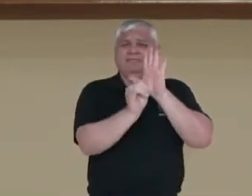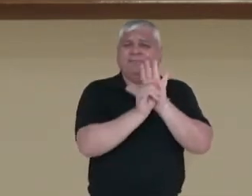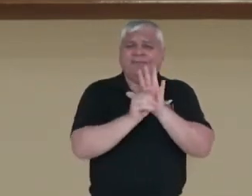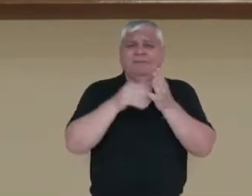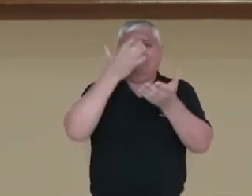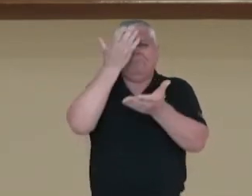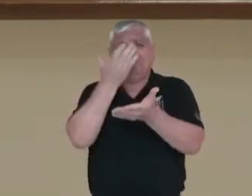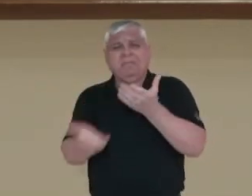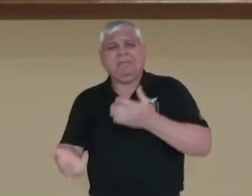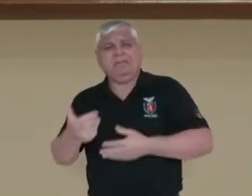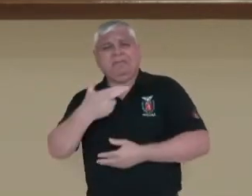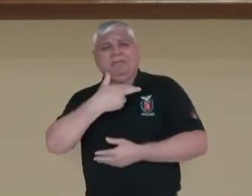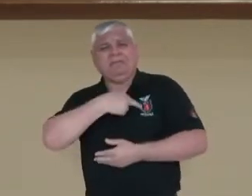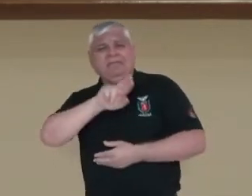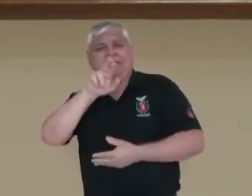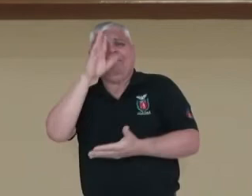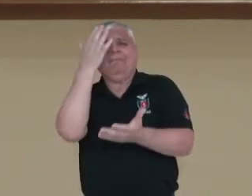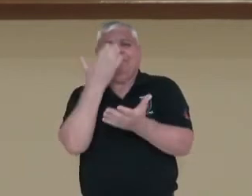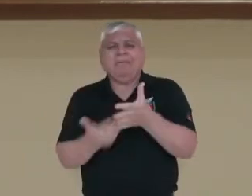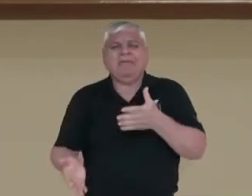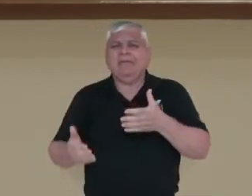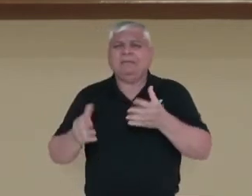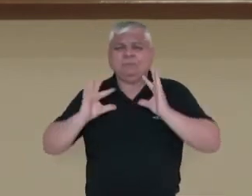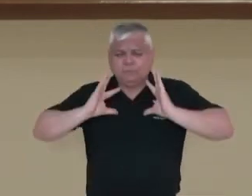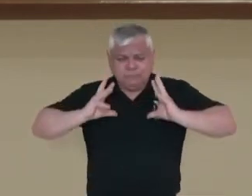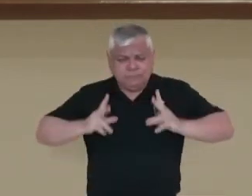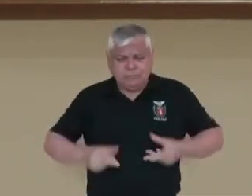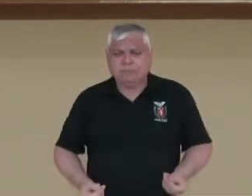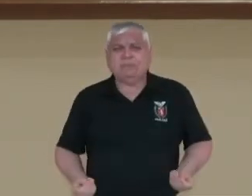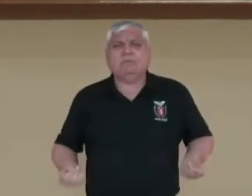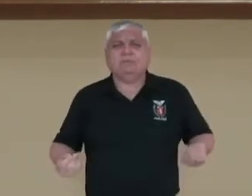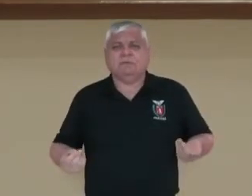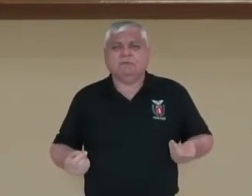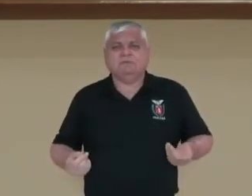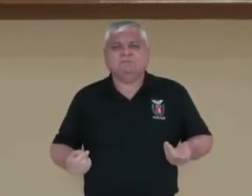iriam viver aqui, né? E resgatar a sua cultura.